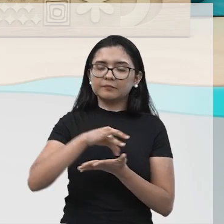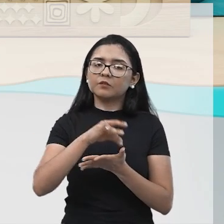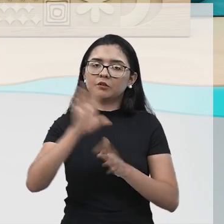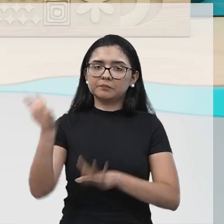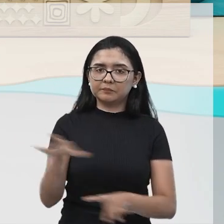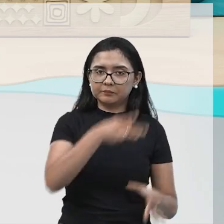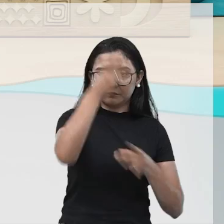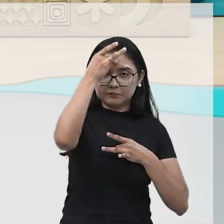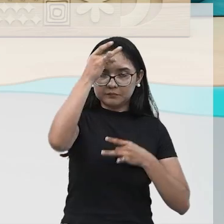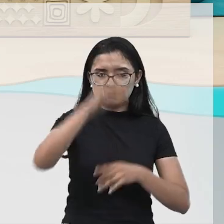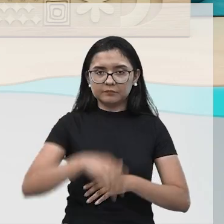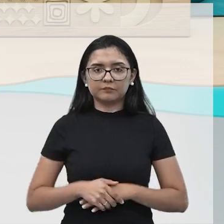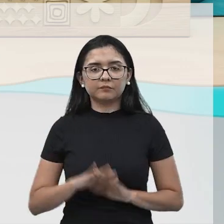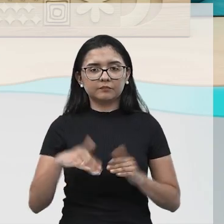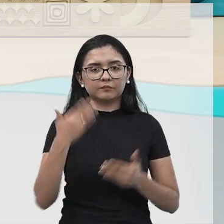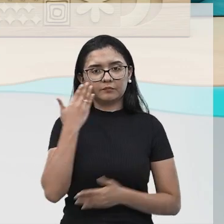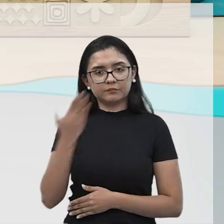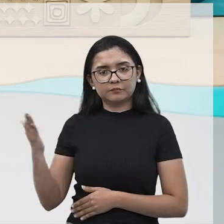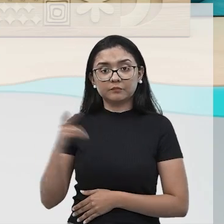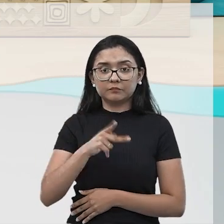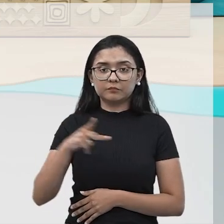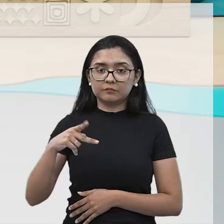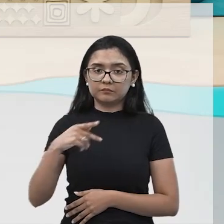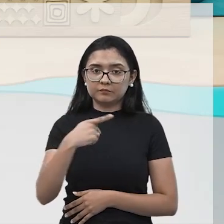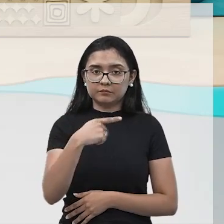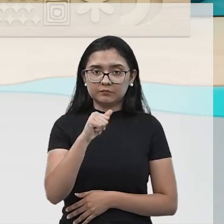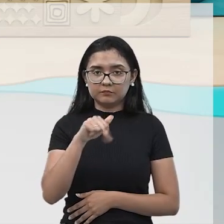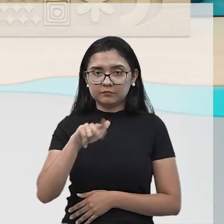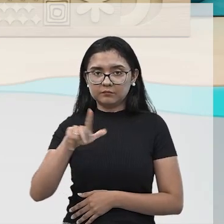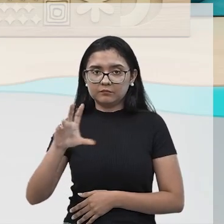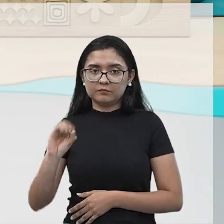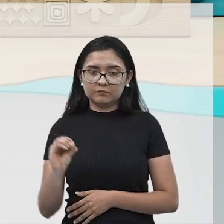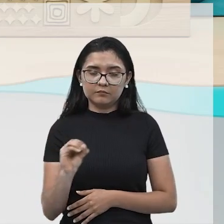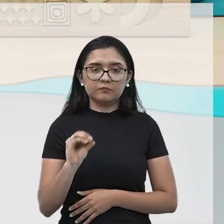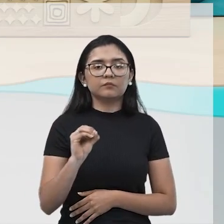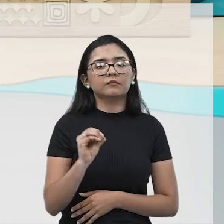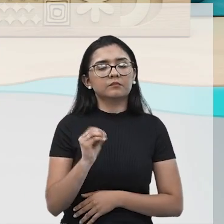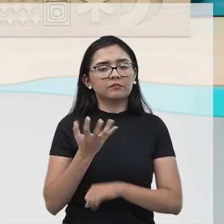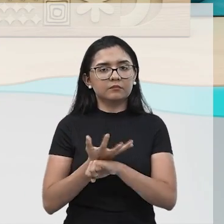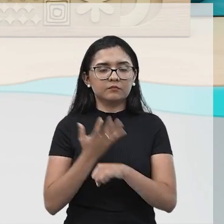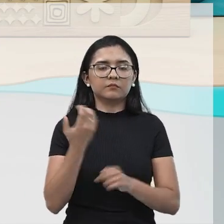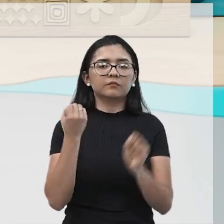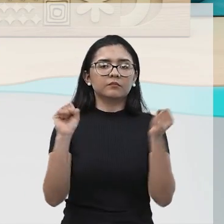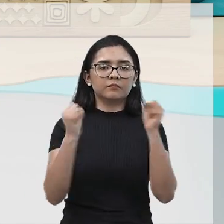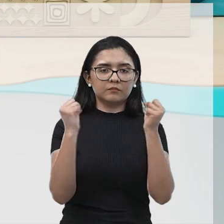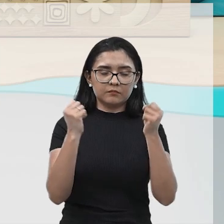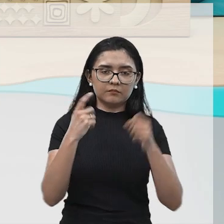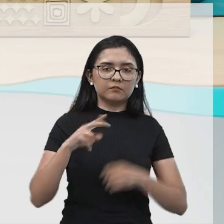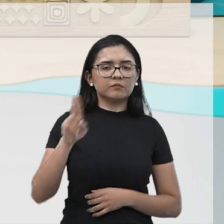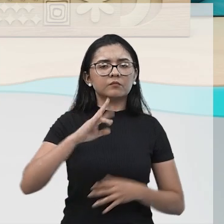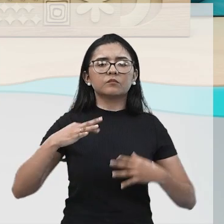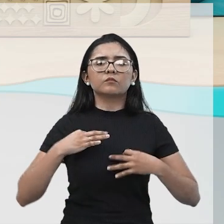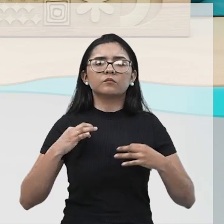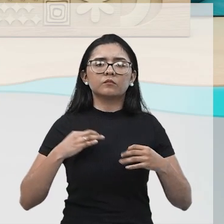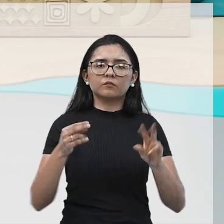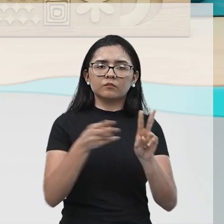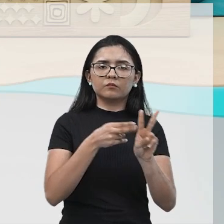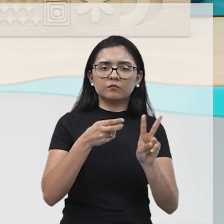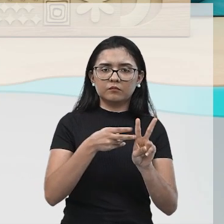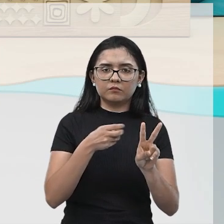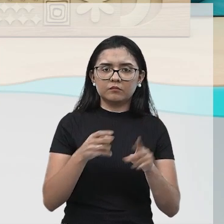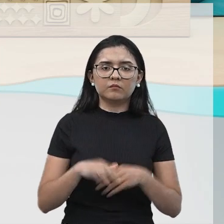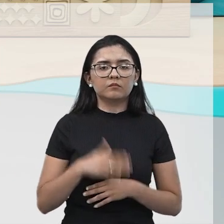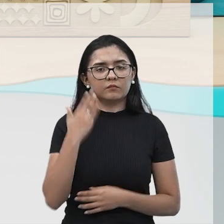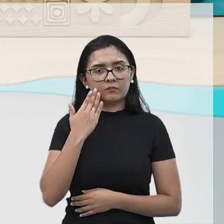caracterizaram. Aqui nós temos o professor Paulo, de Educação Física, que se caracterizou de indígena.